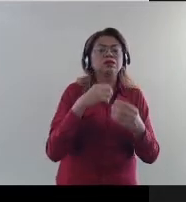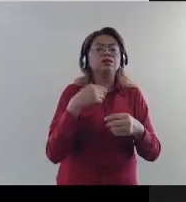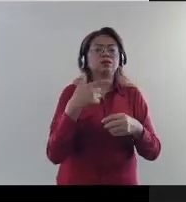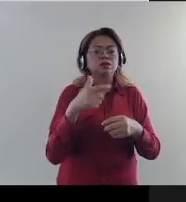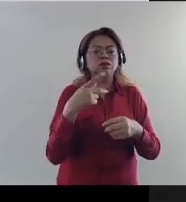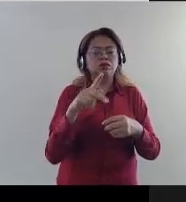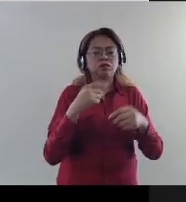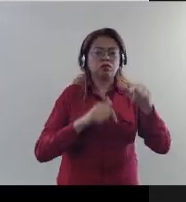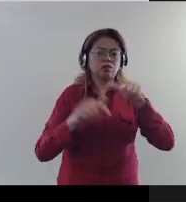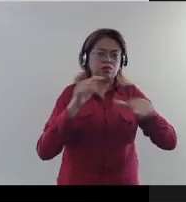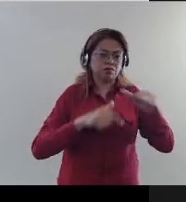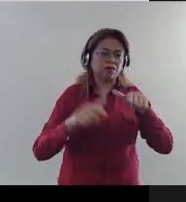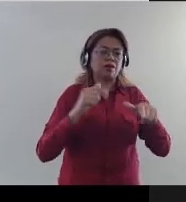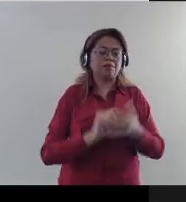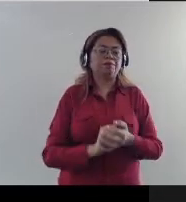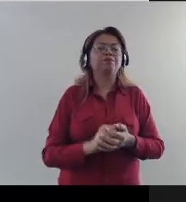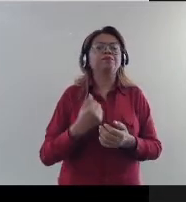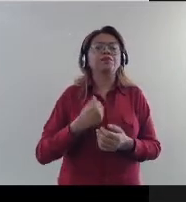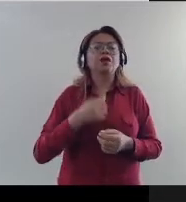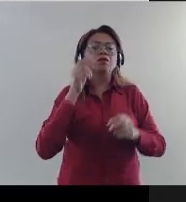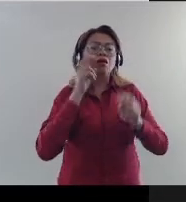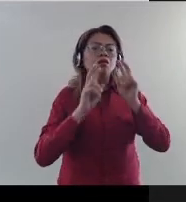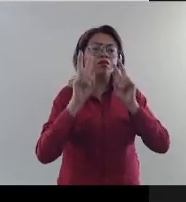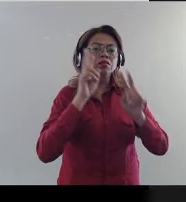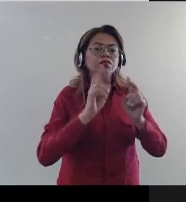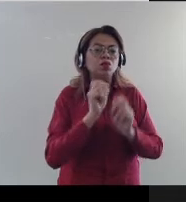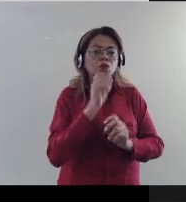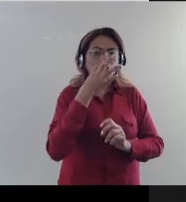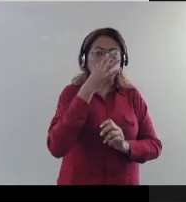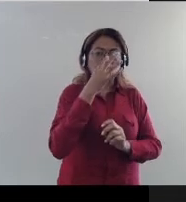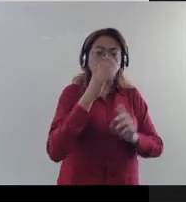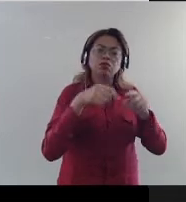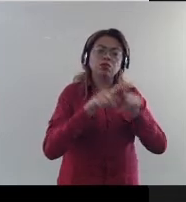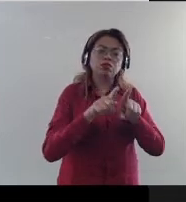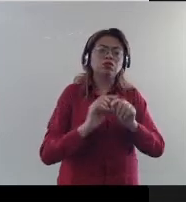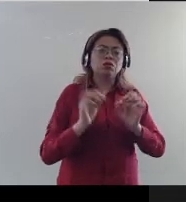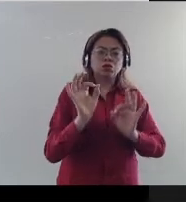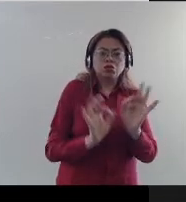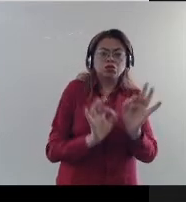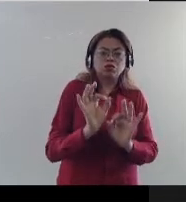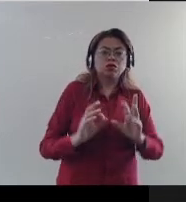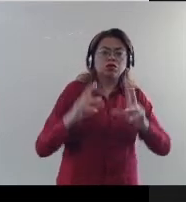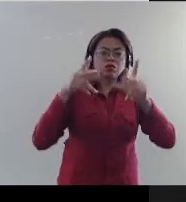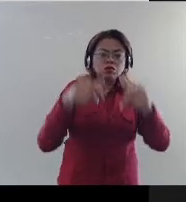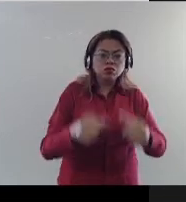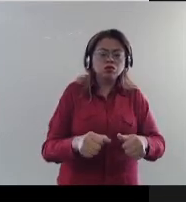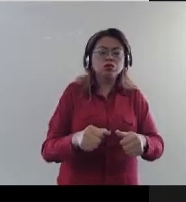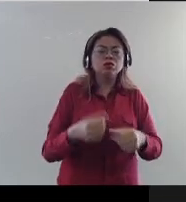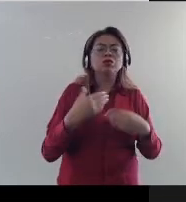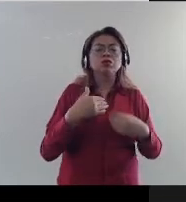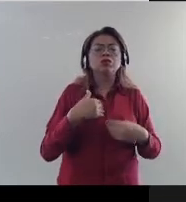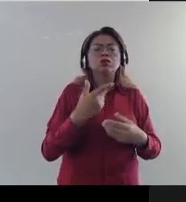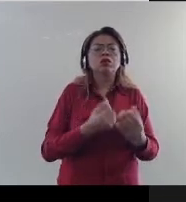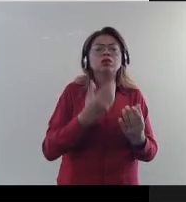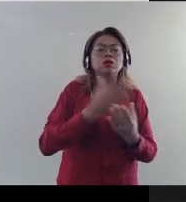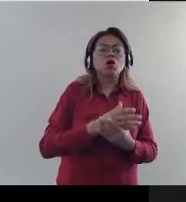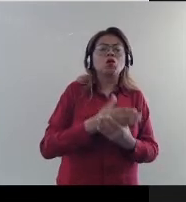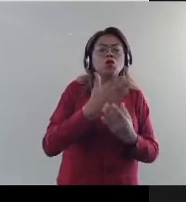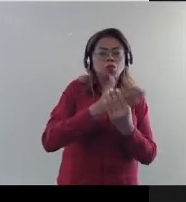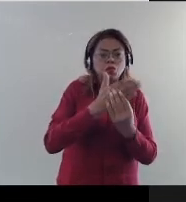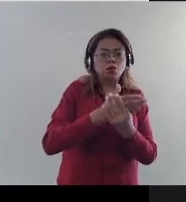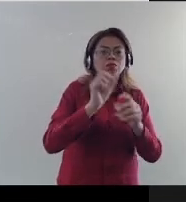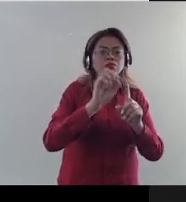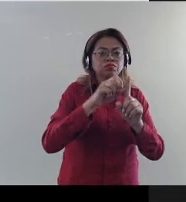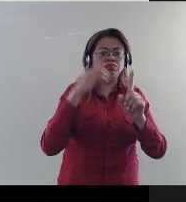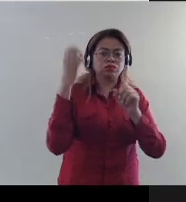é de Visual Law, que ela não é sozinha, ela vem com o projeto inteiro, né? Então, essa aqui é uma ação civil pública que a gente entregou